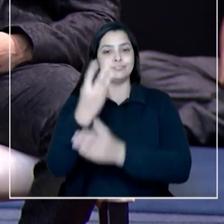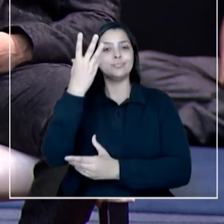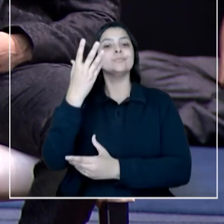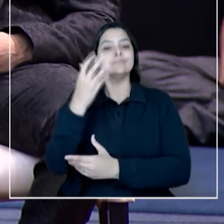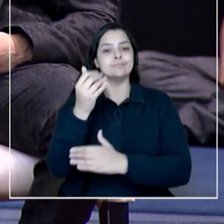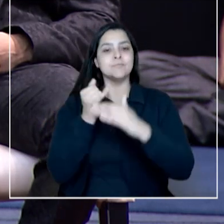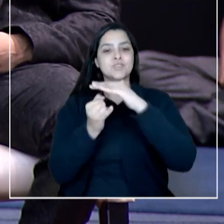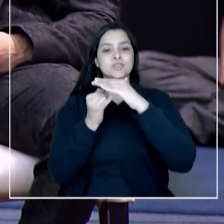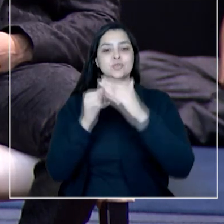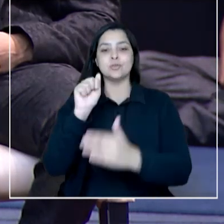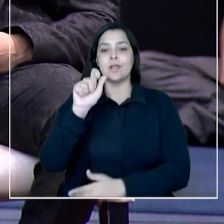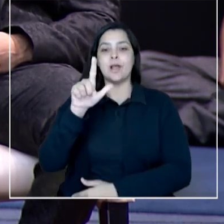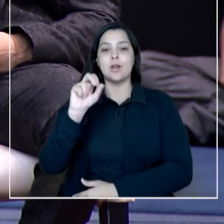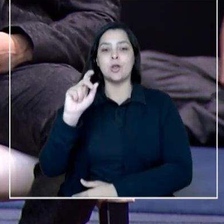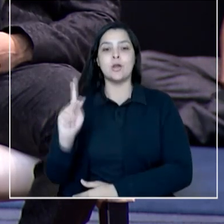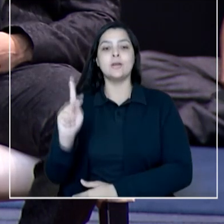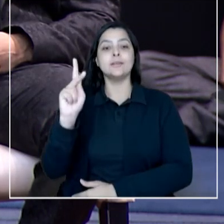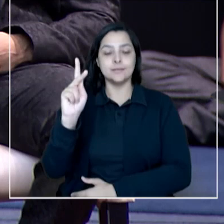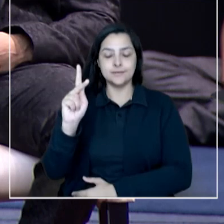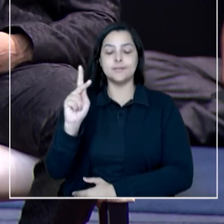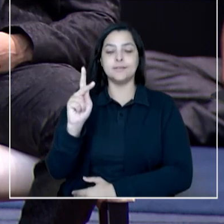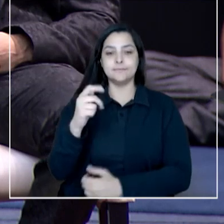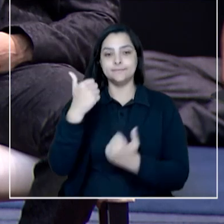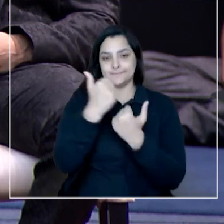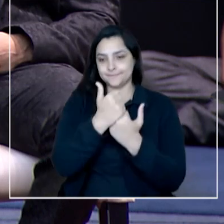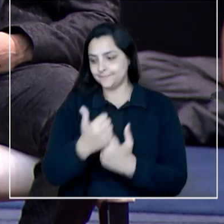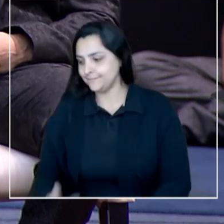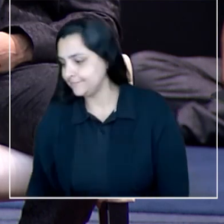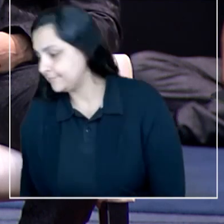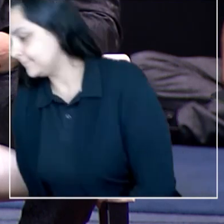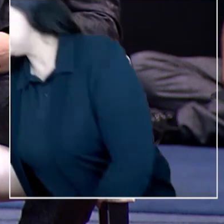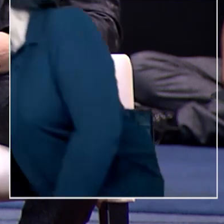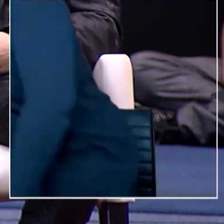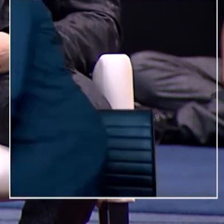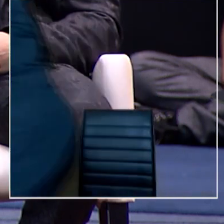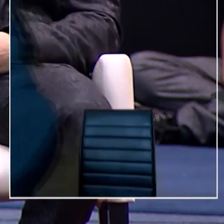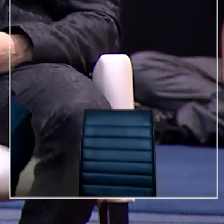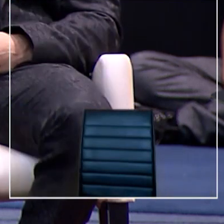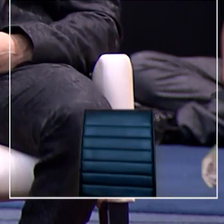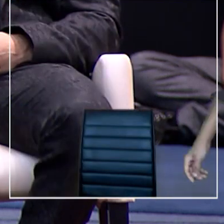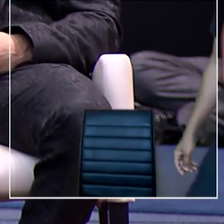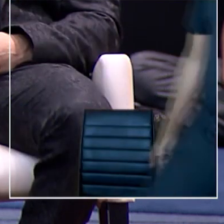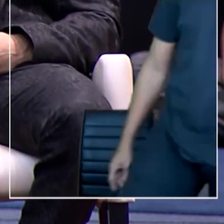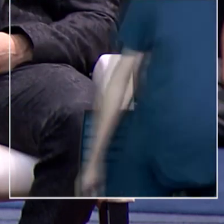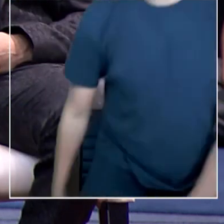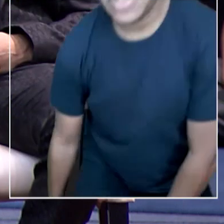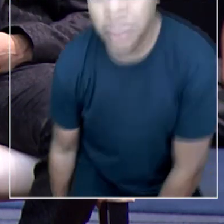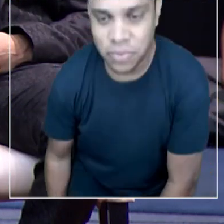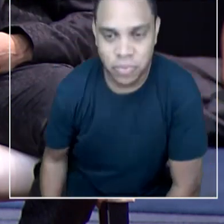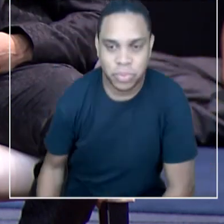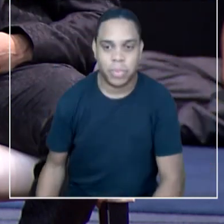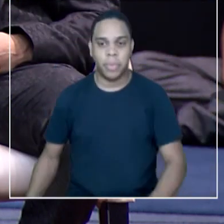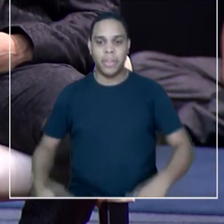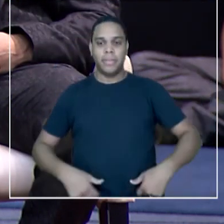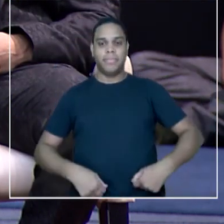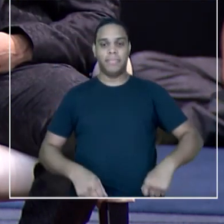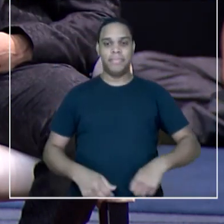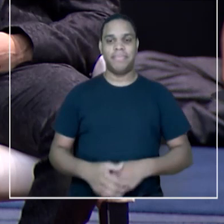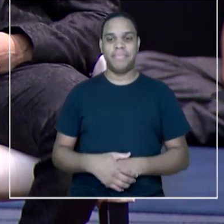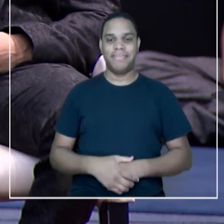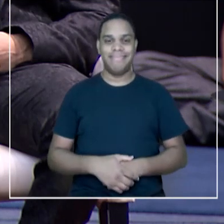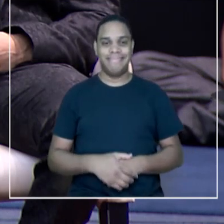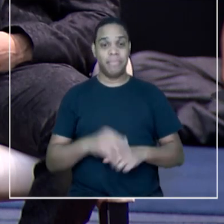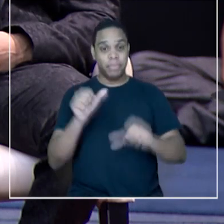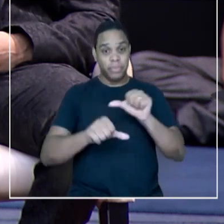Instituto Alok há 3 anos, e um instituto que já muda as vidas de tantas pessoas, não só no Brasil,